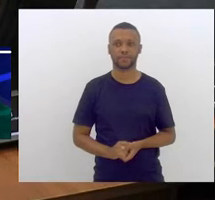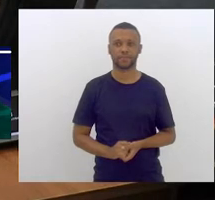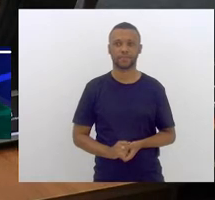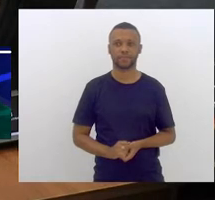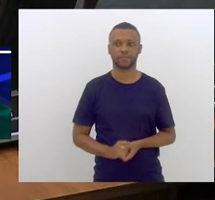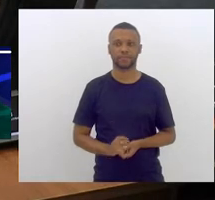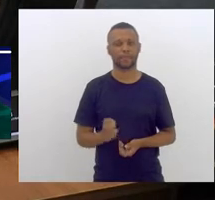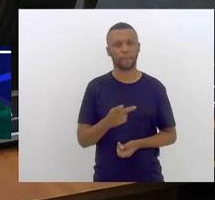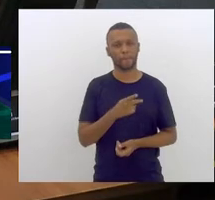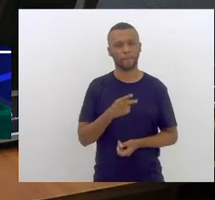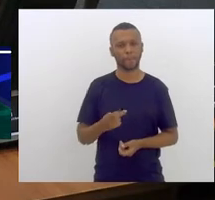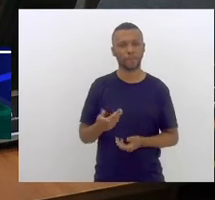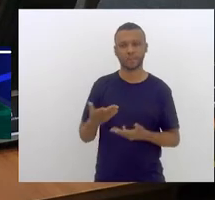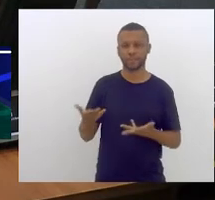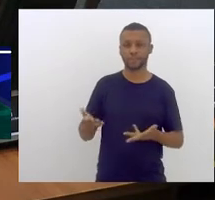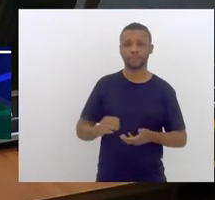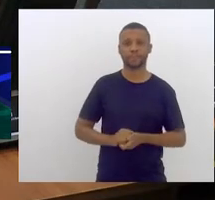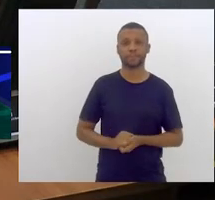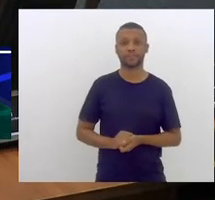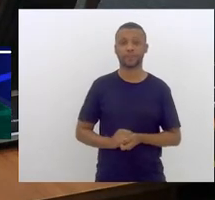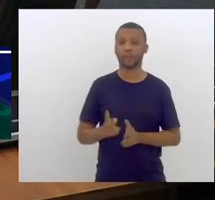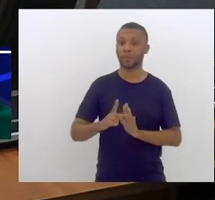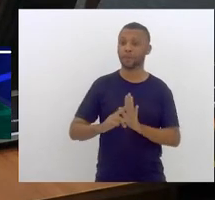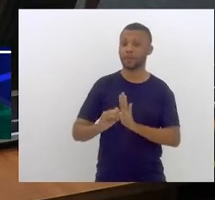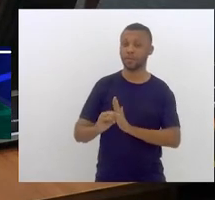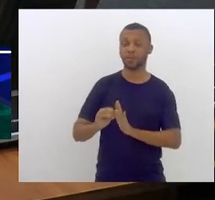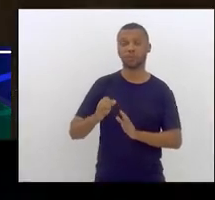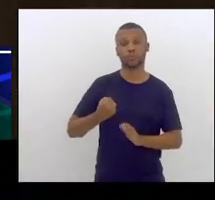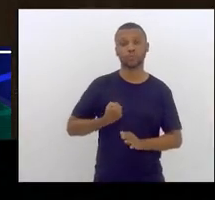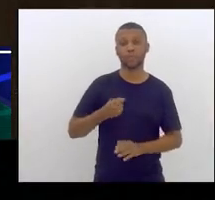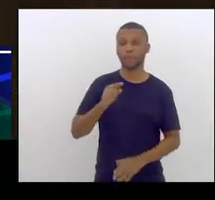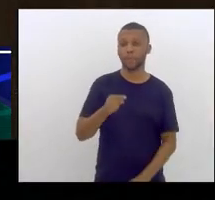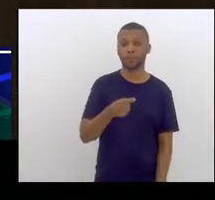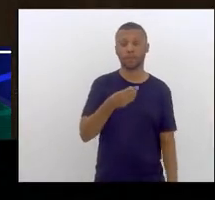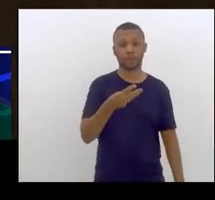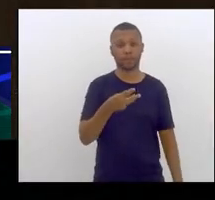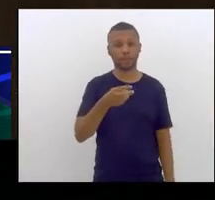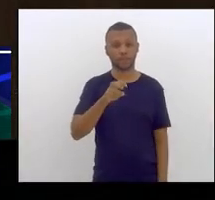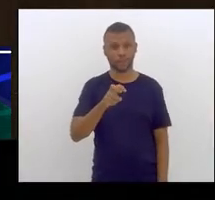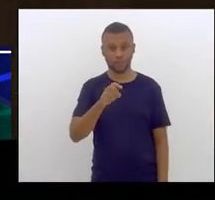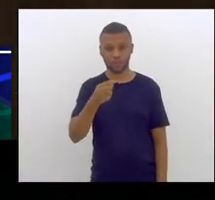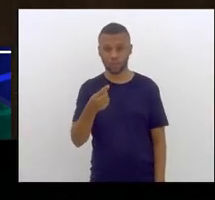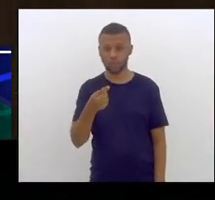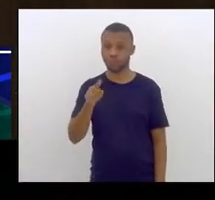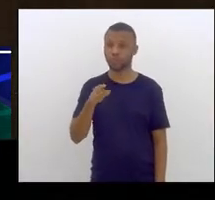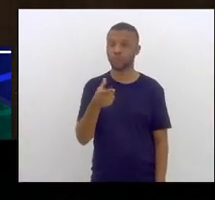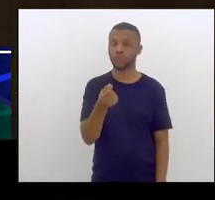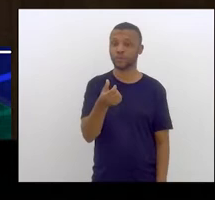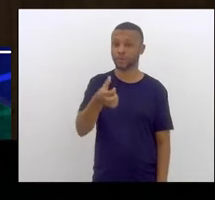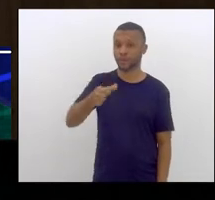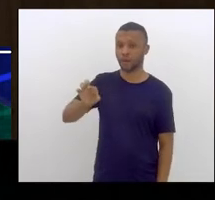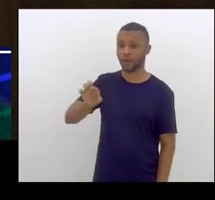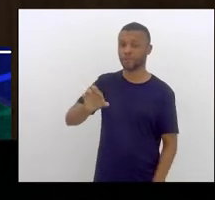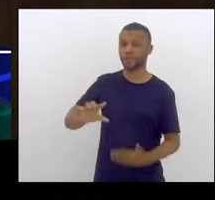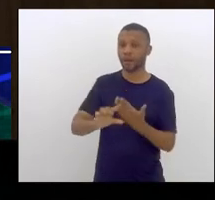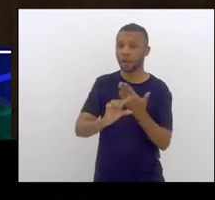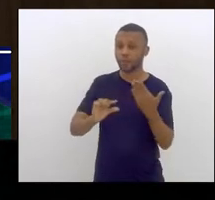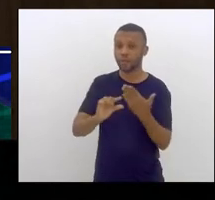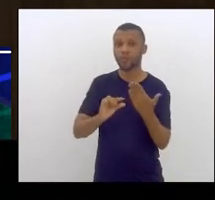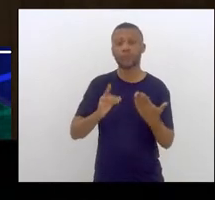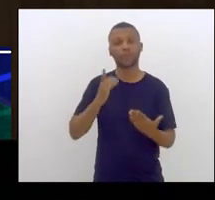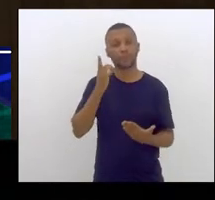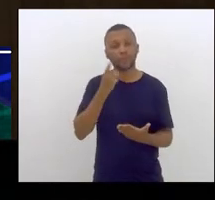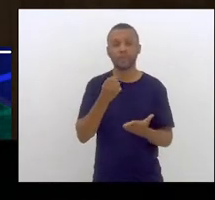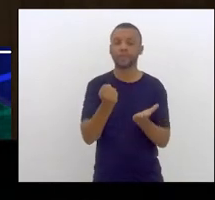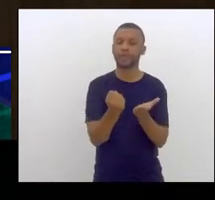Senhor presidente. Projeto de lei 1351 de 19, de autoria dos deputados Samuel